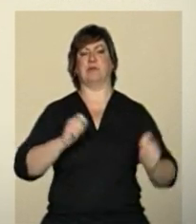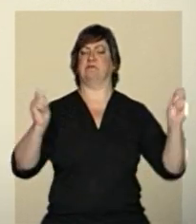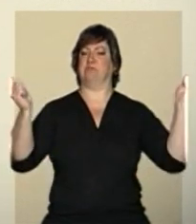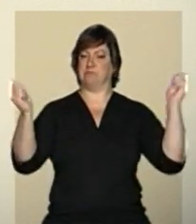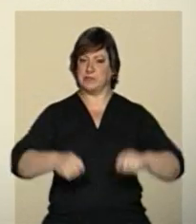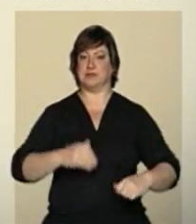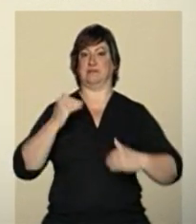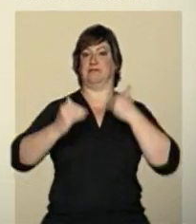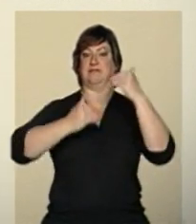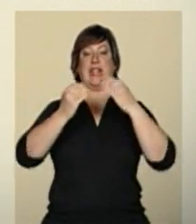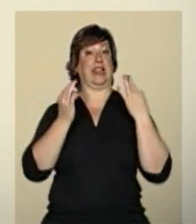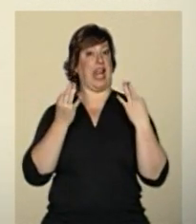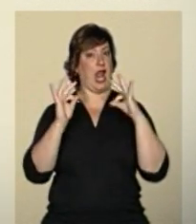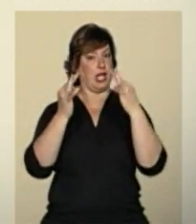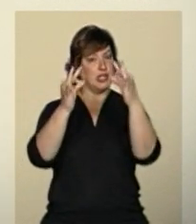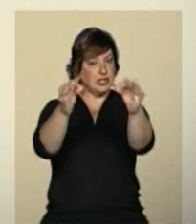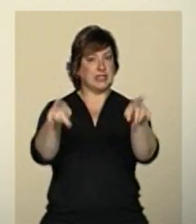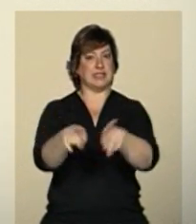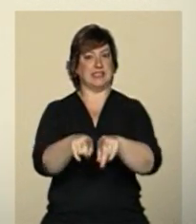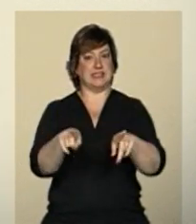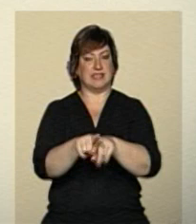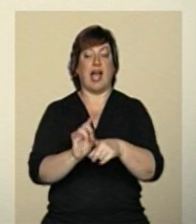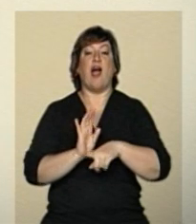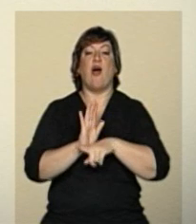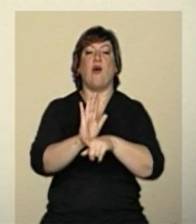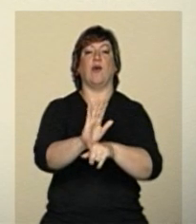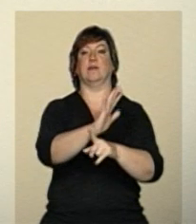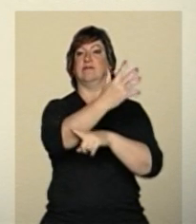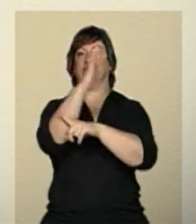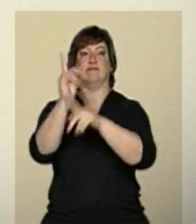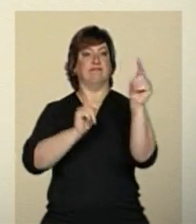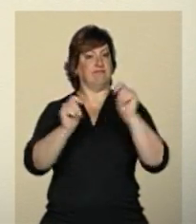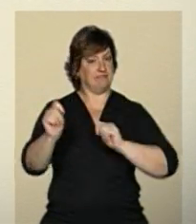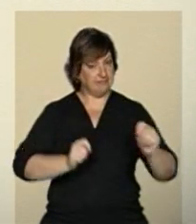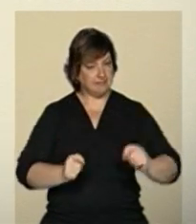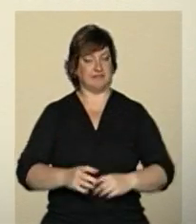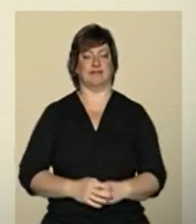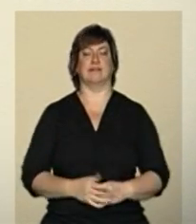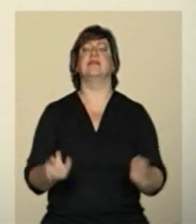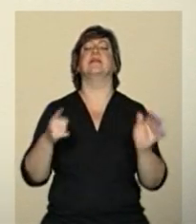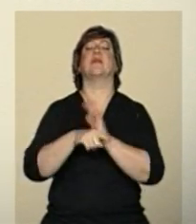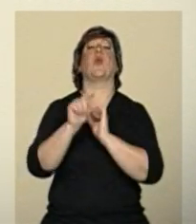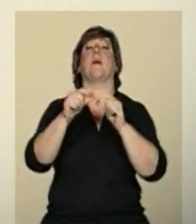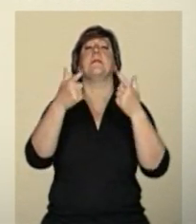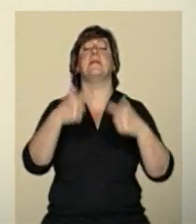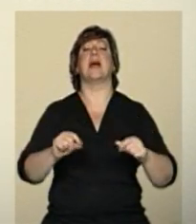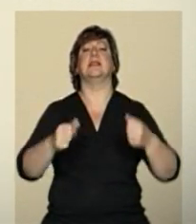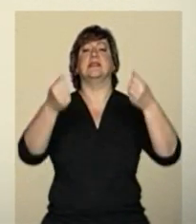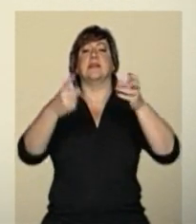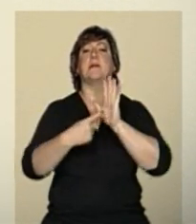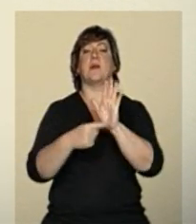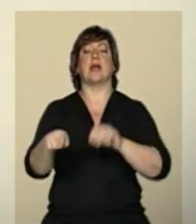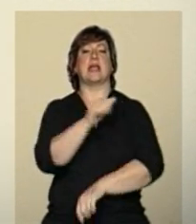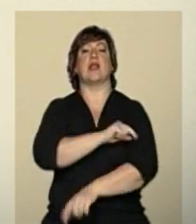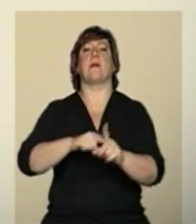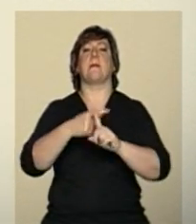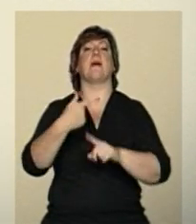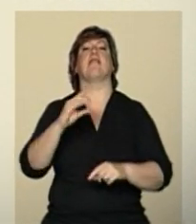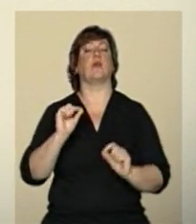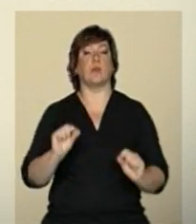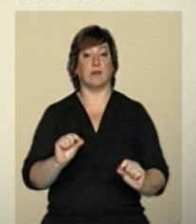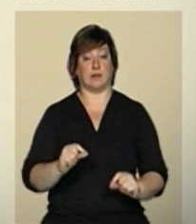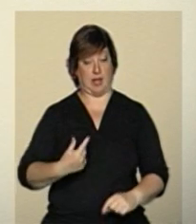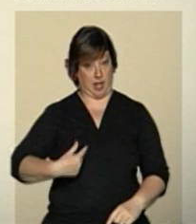de desenvolver tecnologias em favor do meio ambiente. E o que mais nós vamos apresentar na Rio Mais 20? Vamos